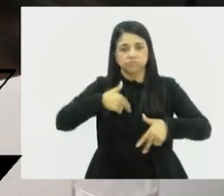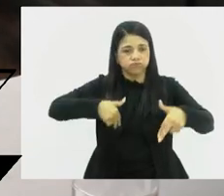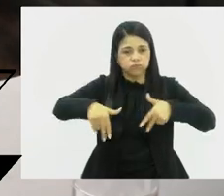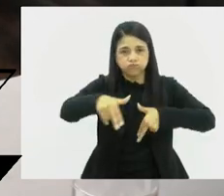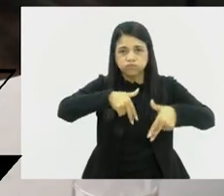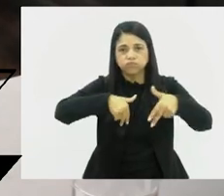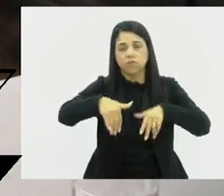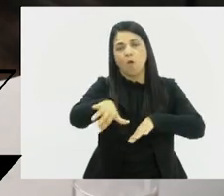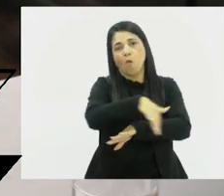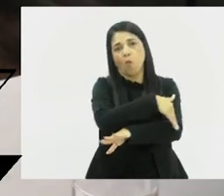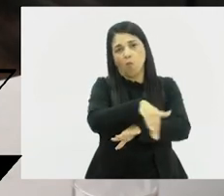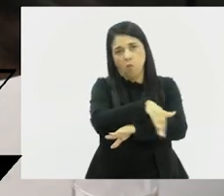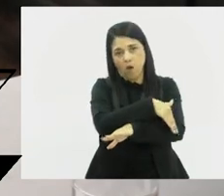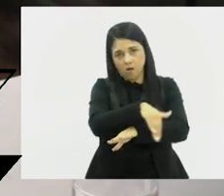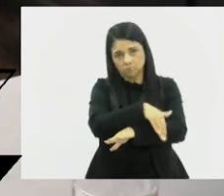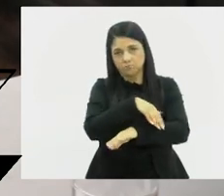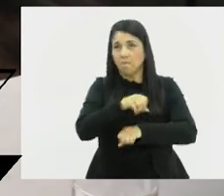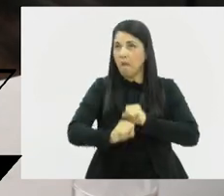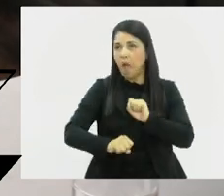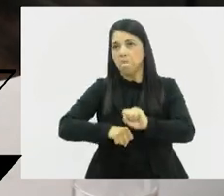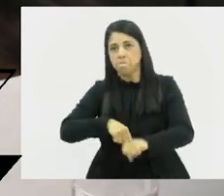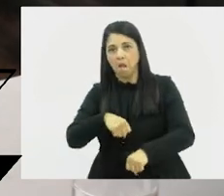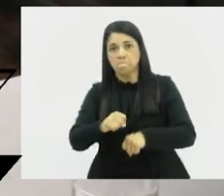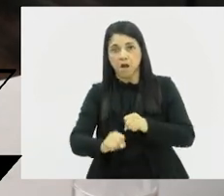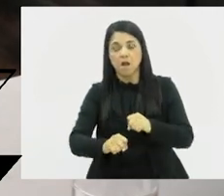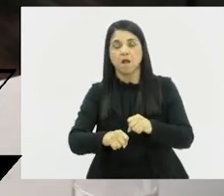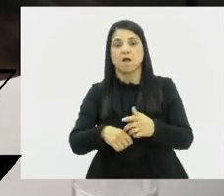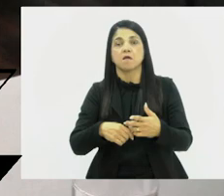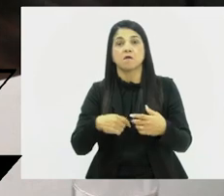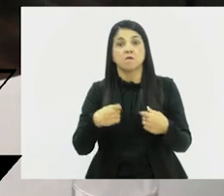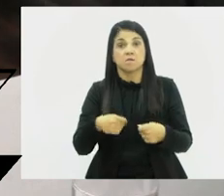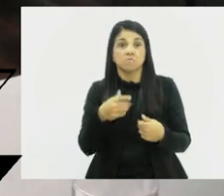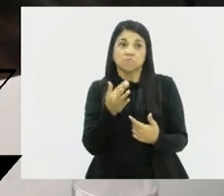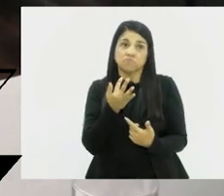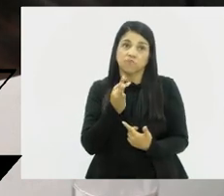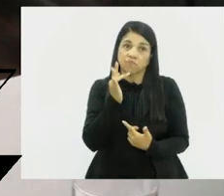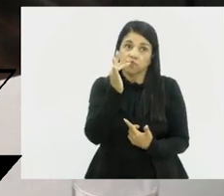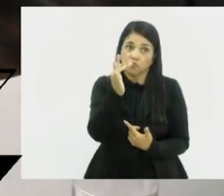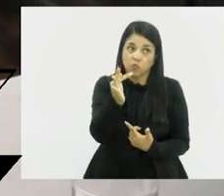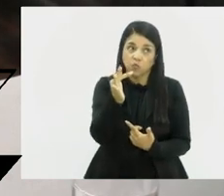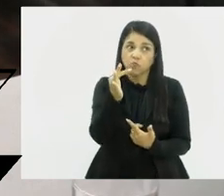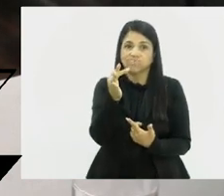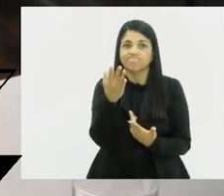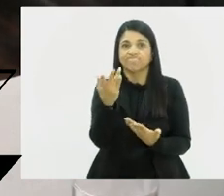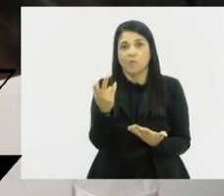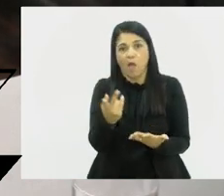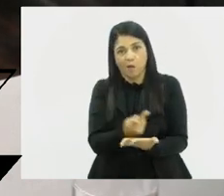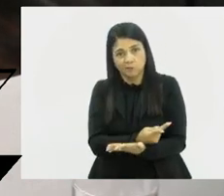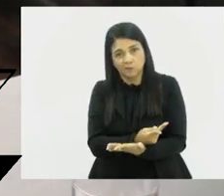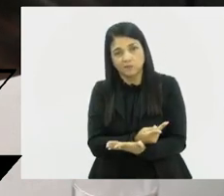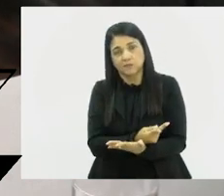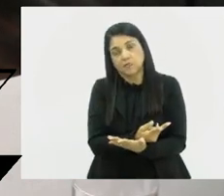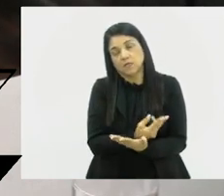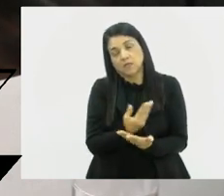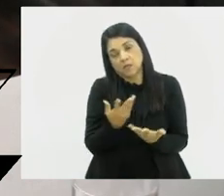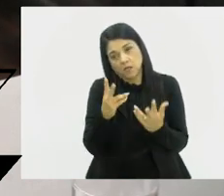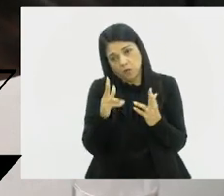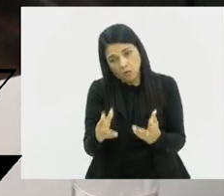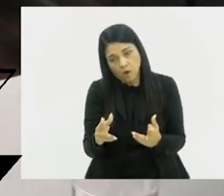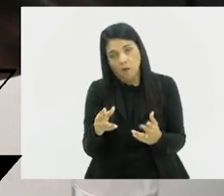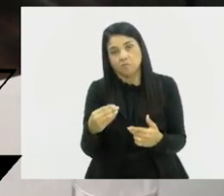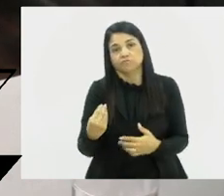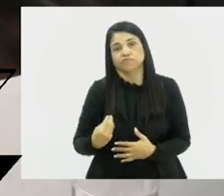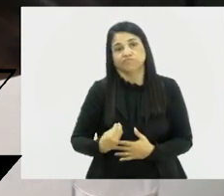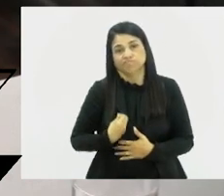ruas públicas dessa forma, há uma tendência natural de eventos como esse que vivenciamos em Saquarema